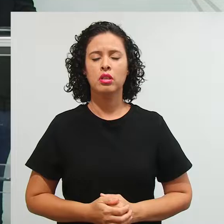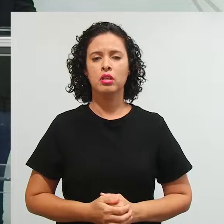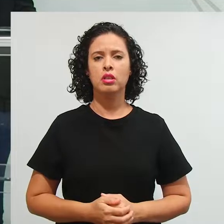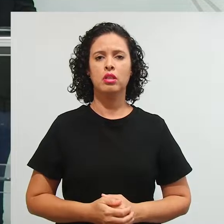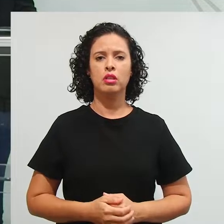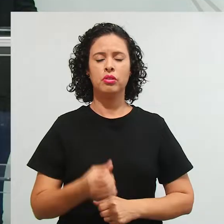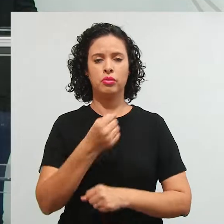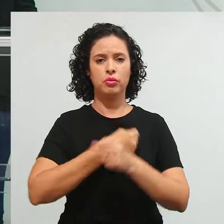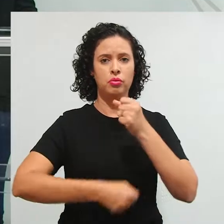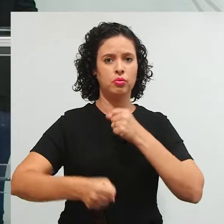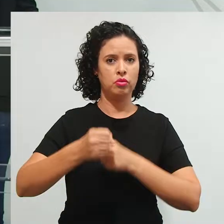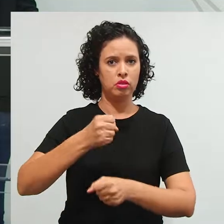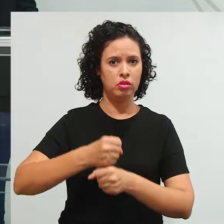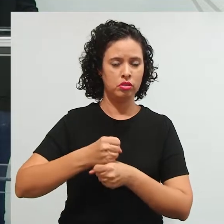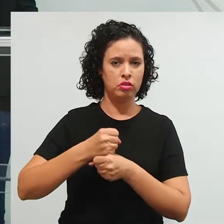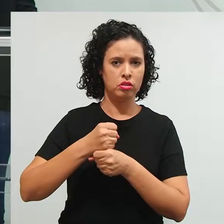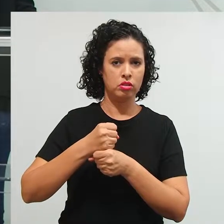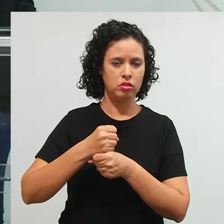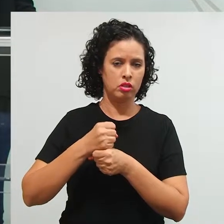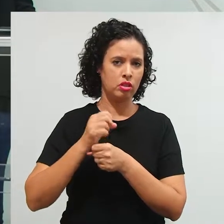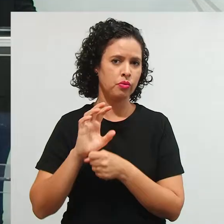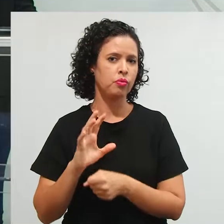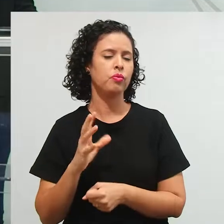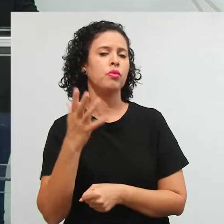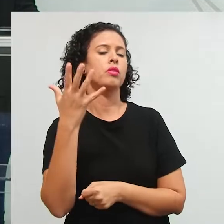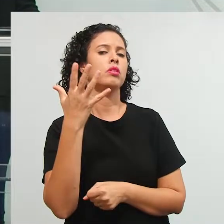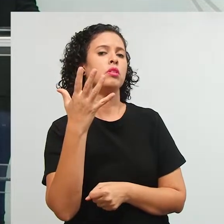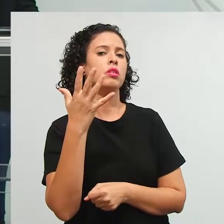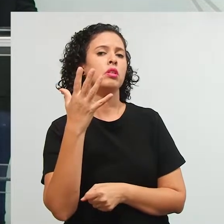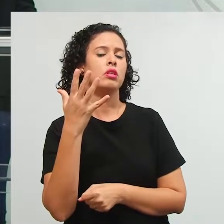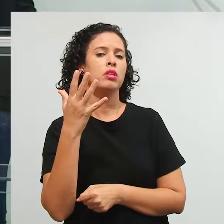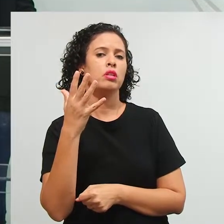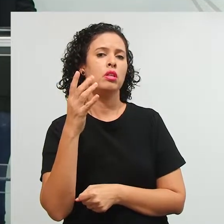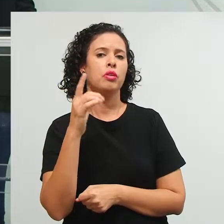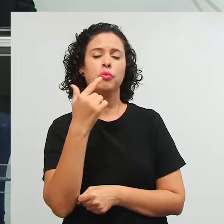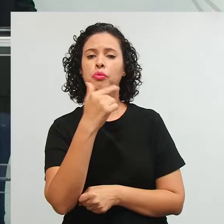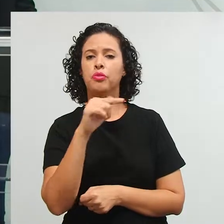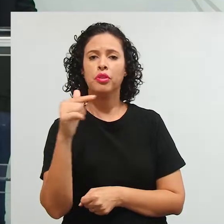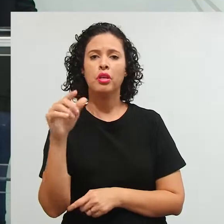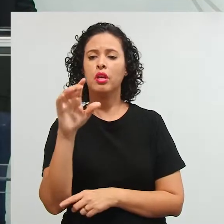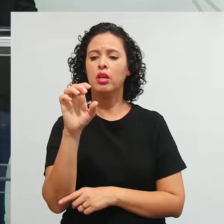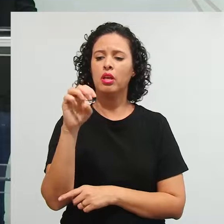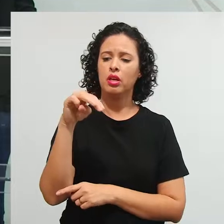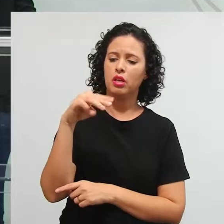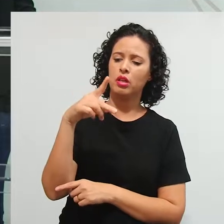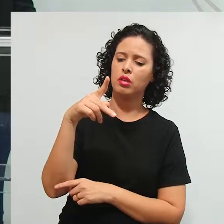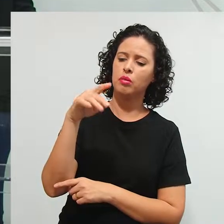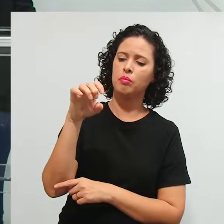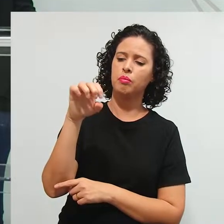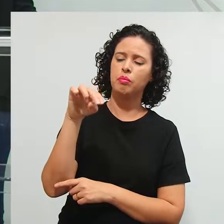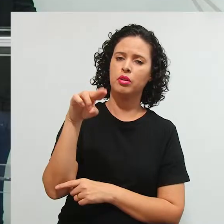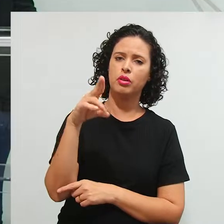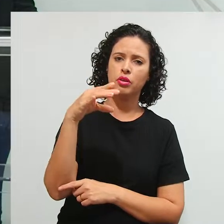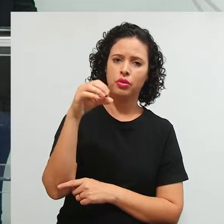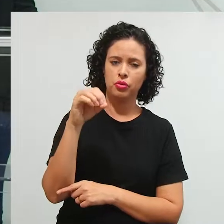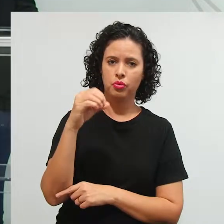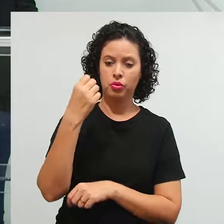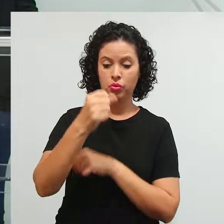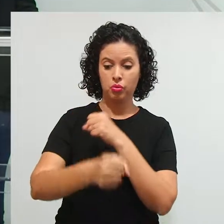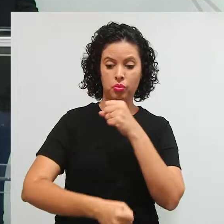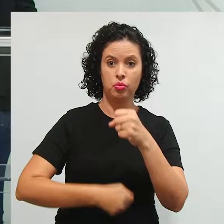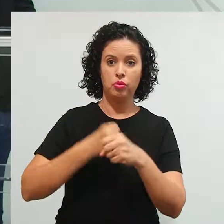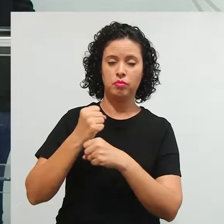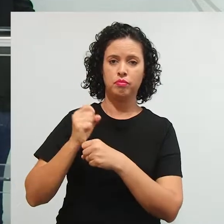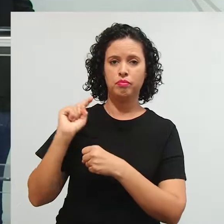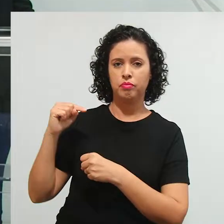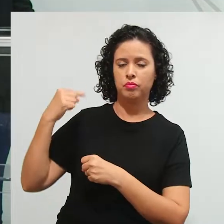no ano da ocorrência, ele não empenhou, liquidou essa despesa. Aí, no ano